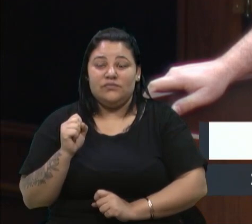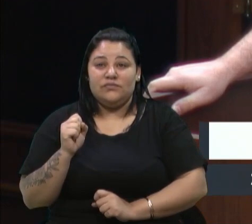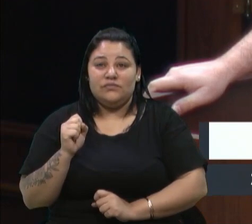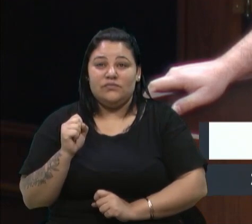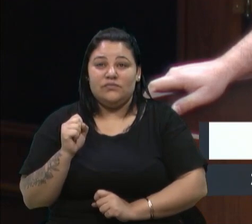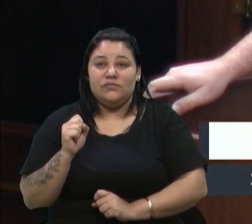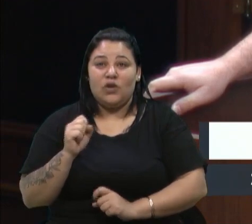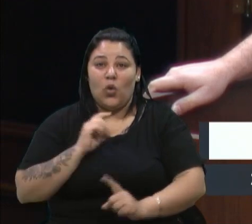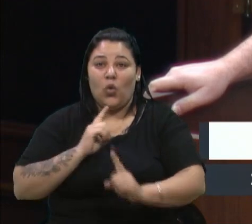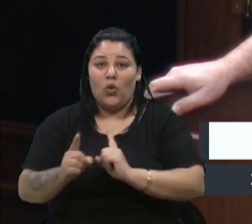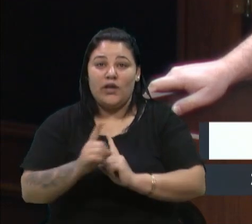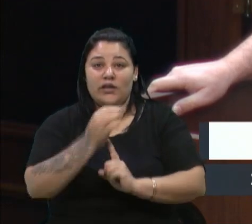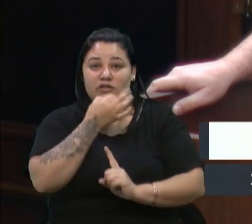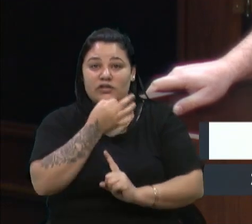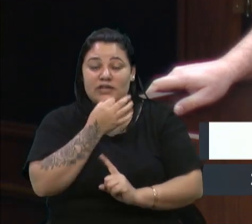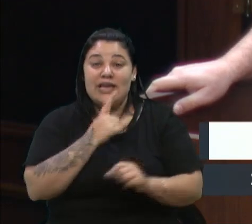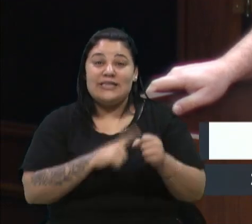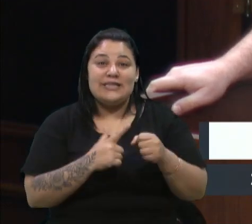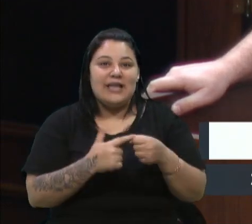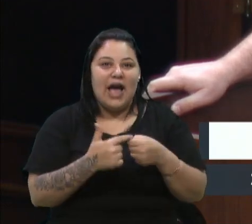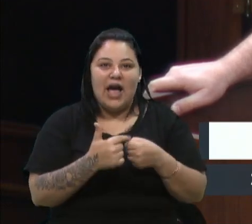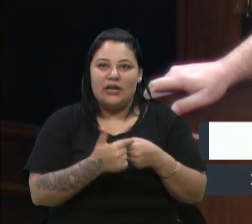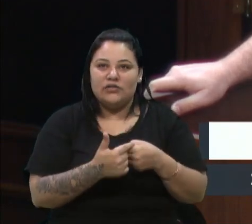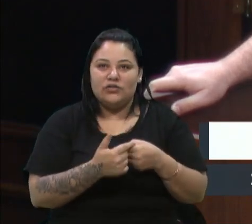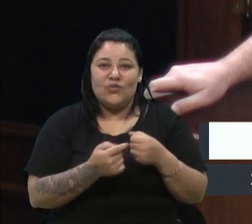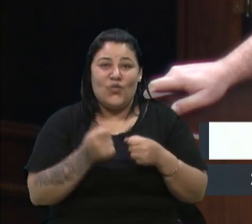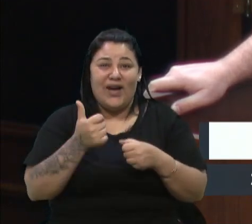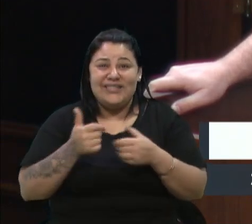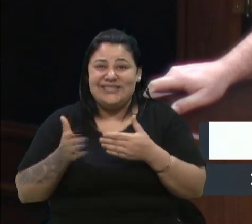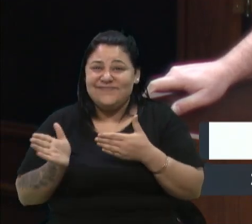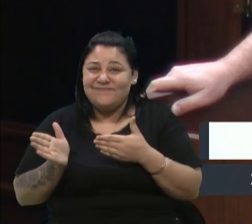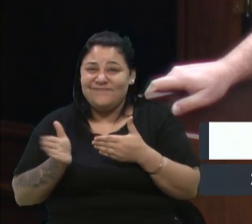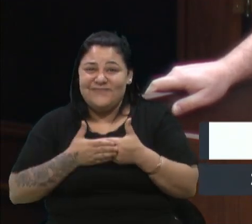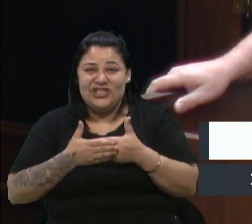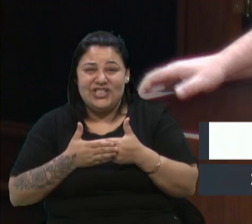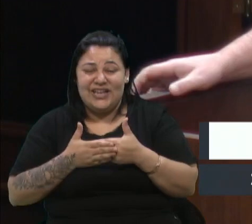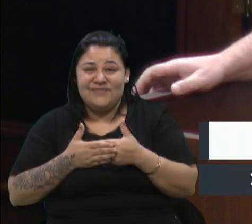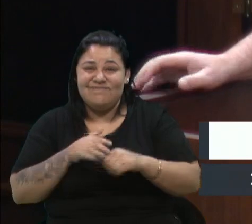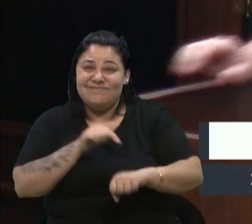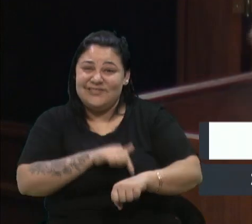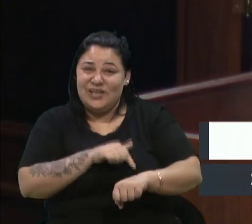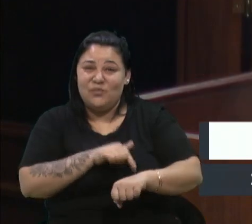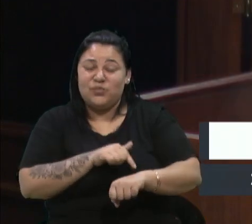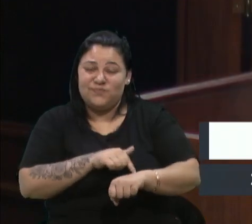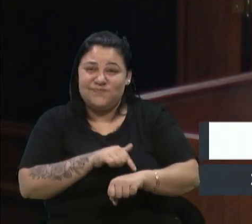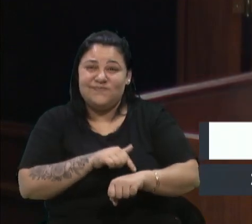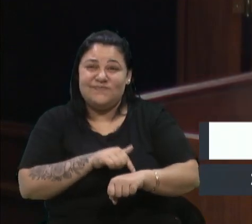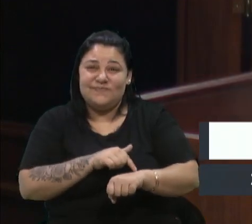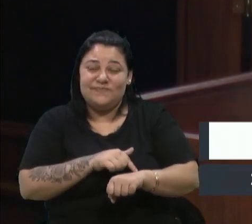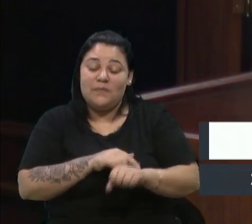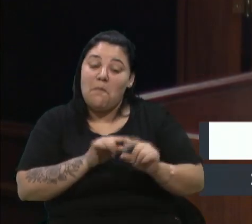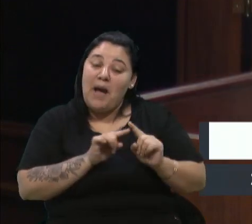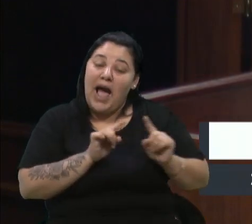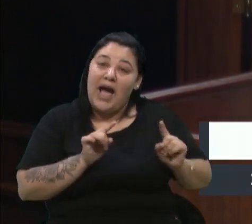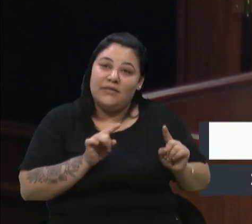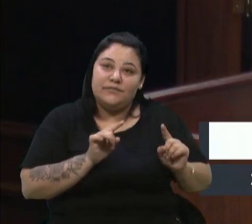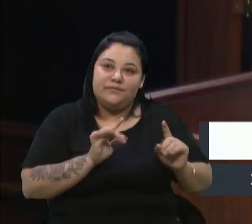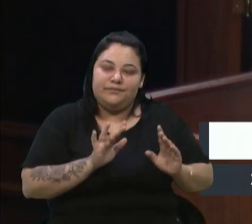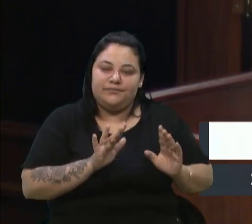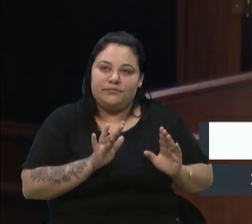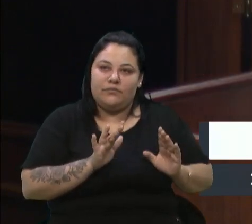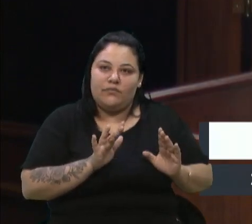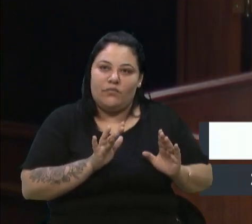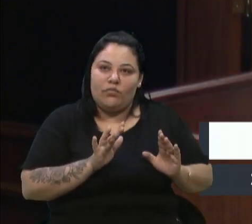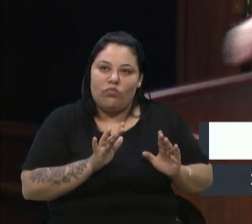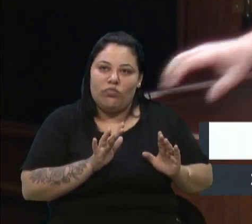E a cidade vai ficar praticamente trancada por um bom período, mas é